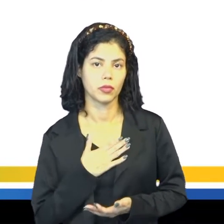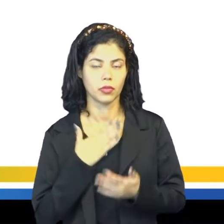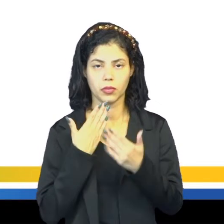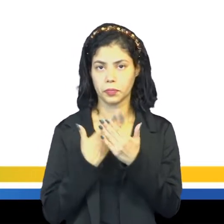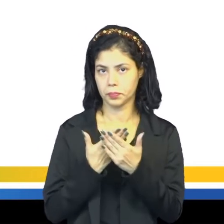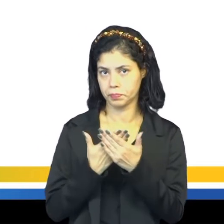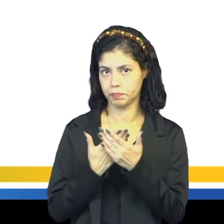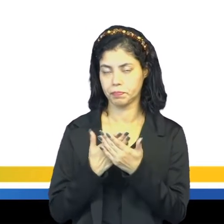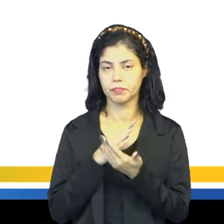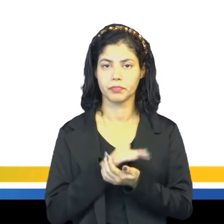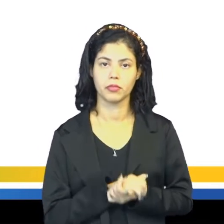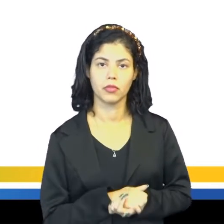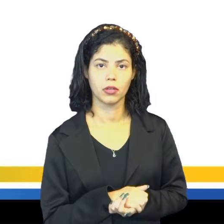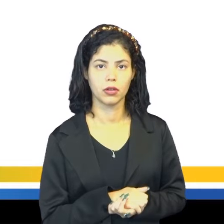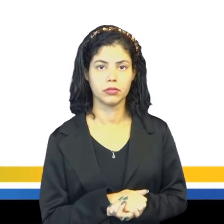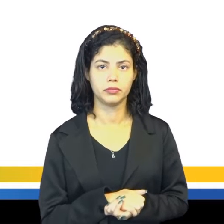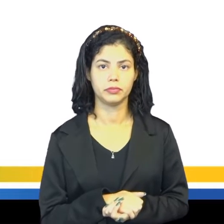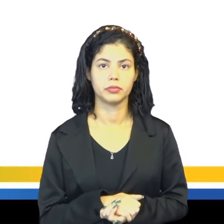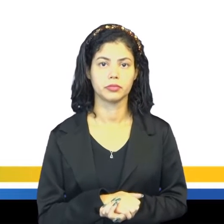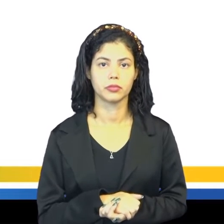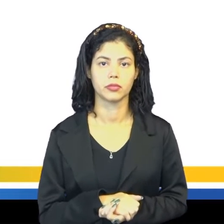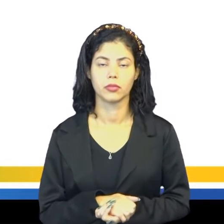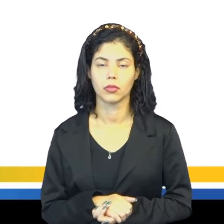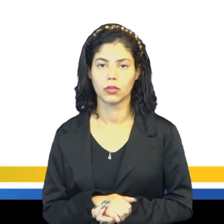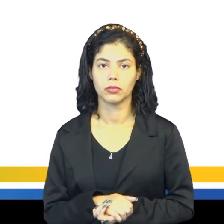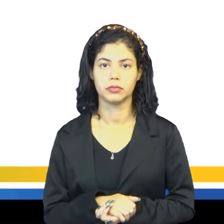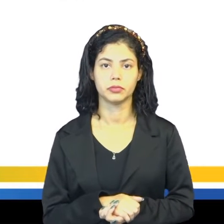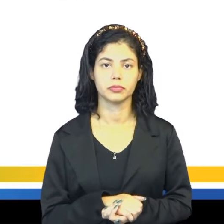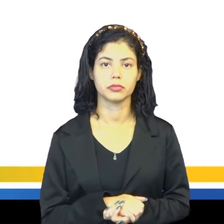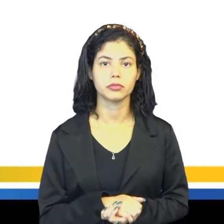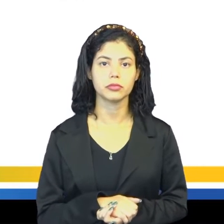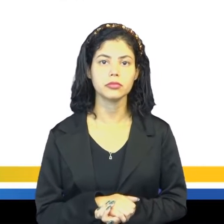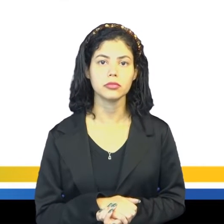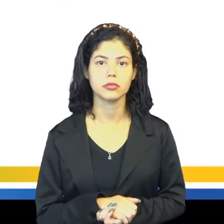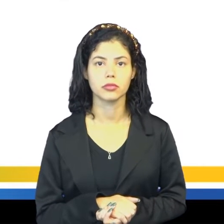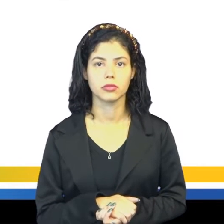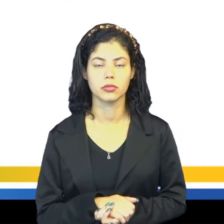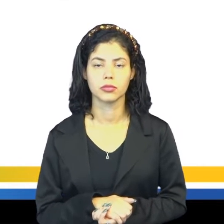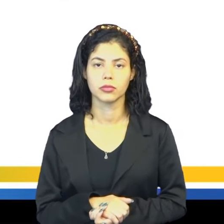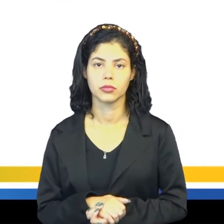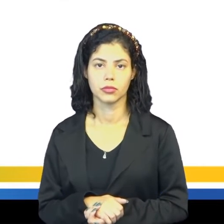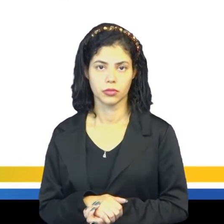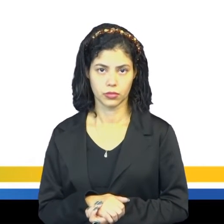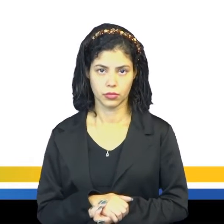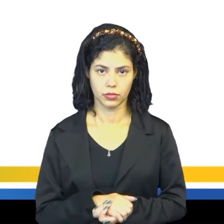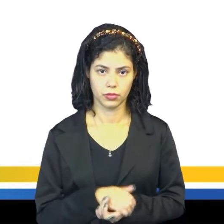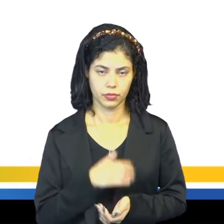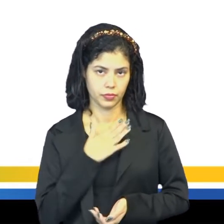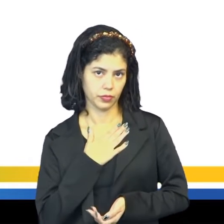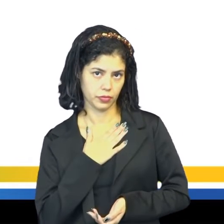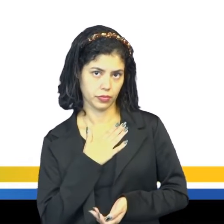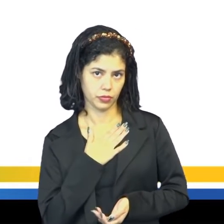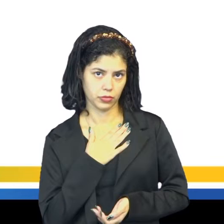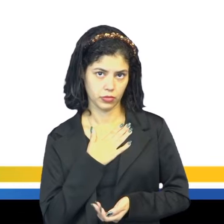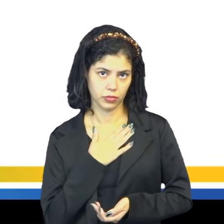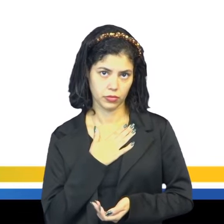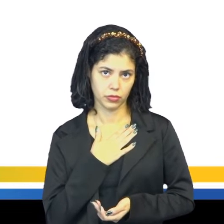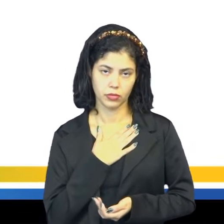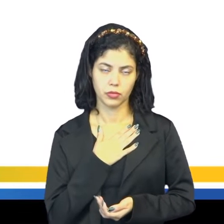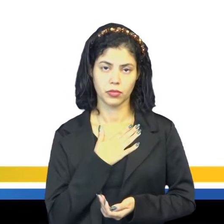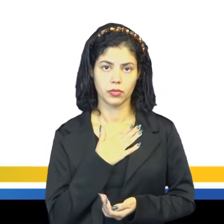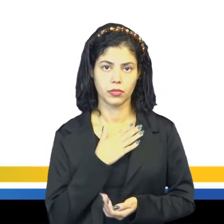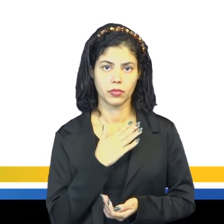a student. Se você é um professor ou professora, né, vai dizer I am a